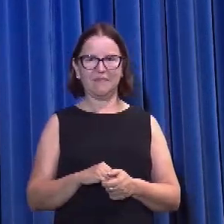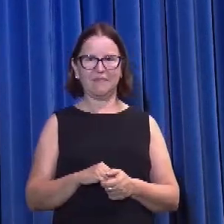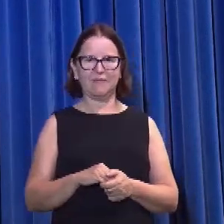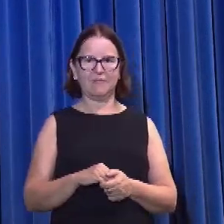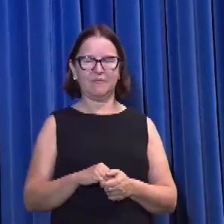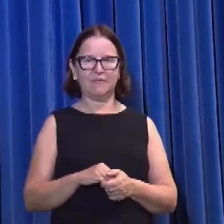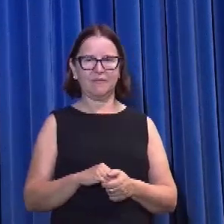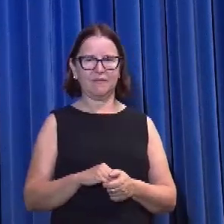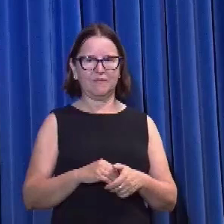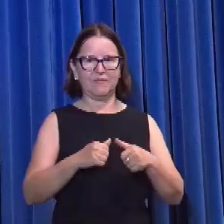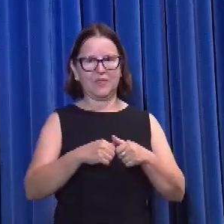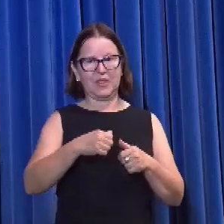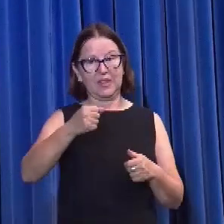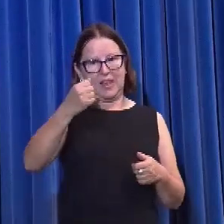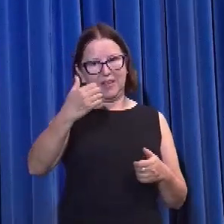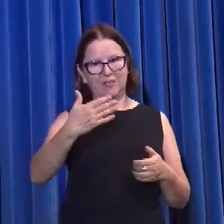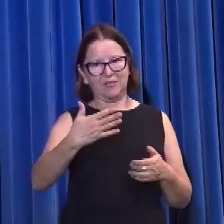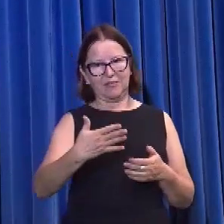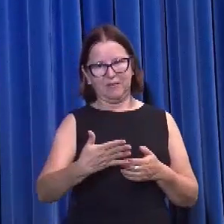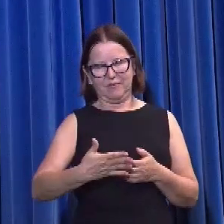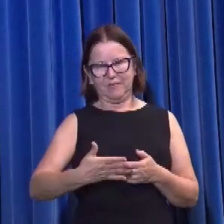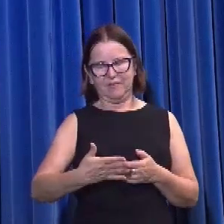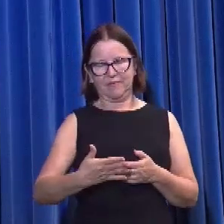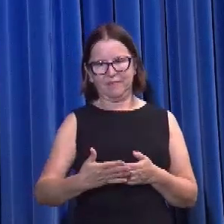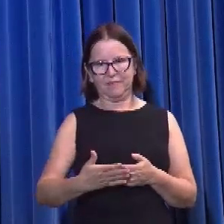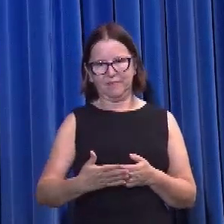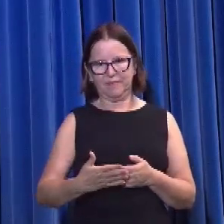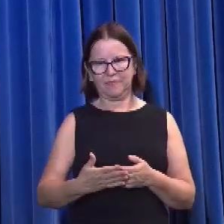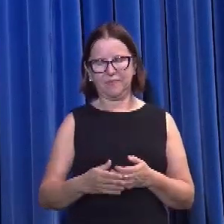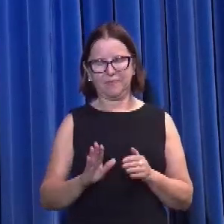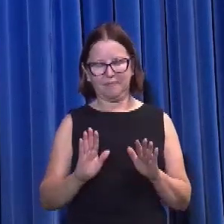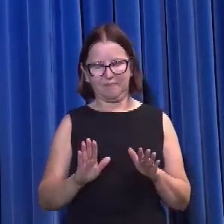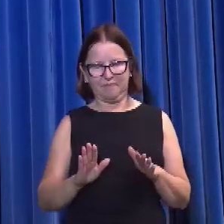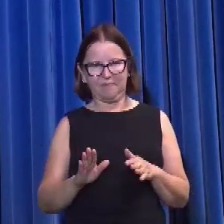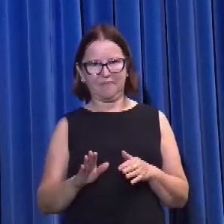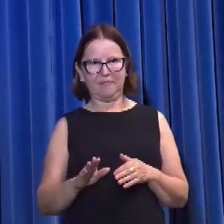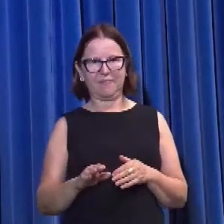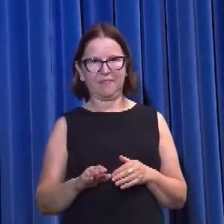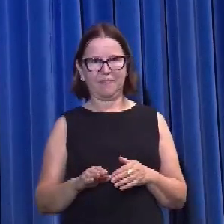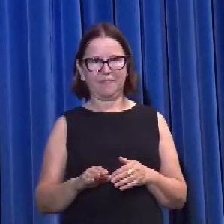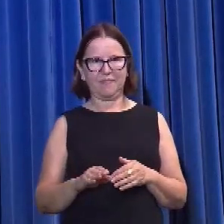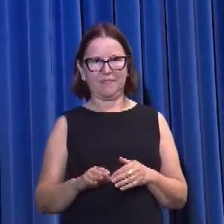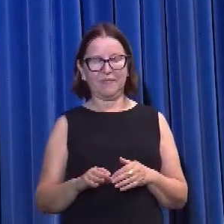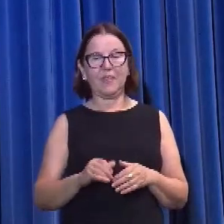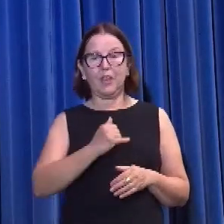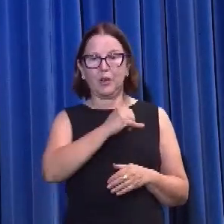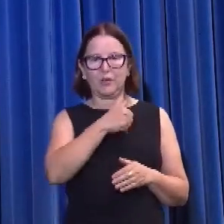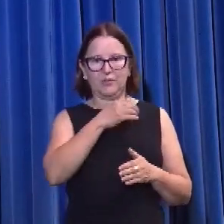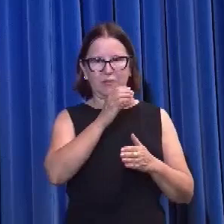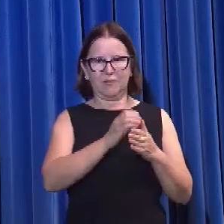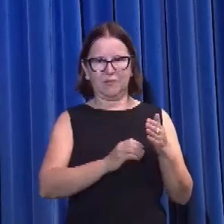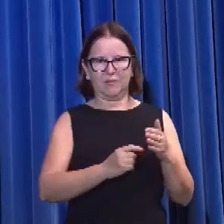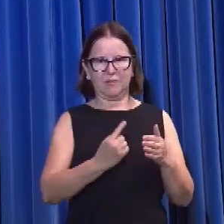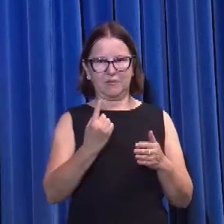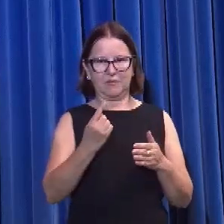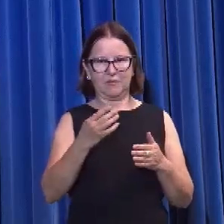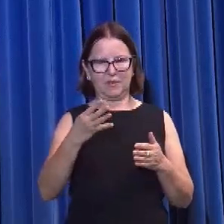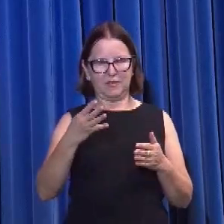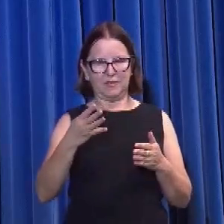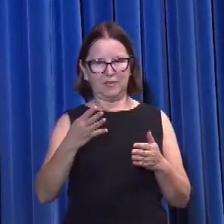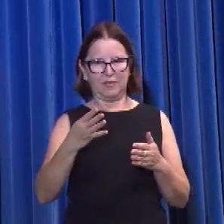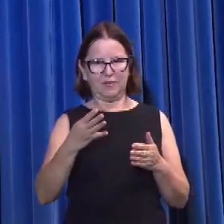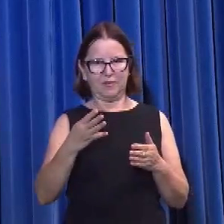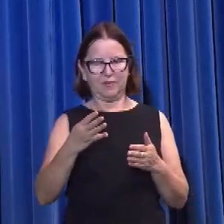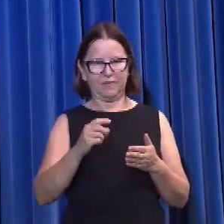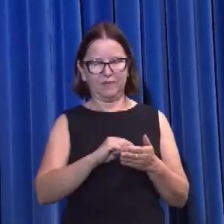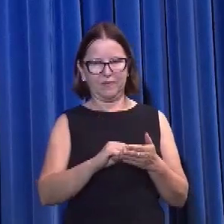esse assunto é meio recorrente. Vamos dar uma olhadinha em João 14, 13 e 14. João